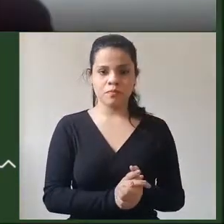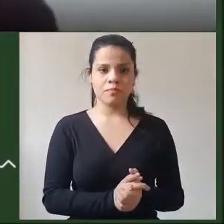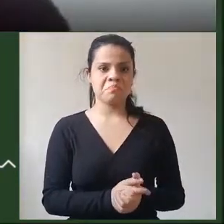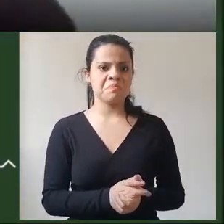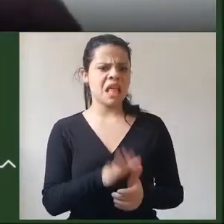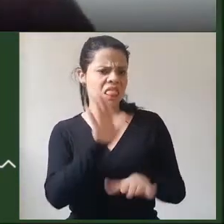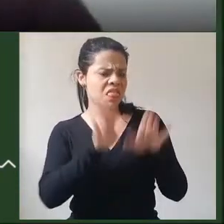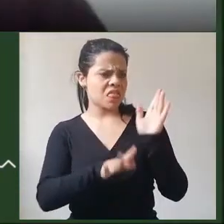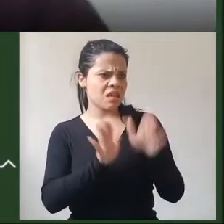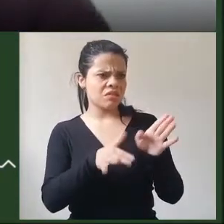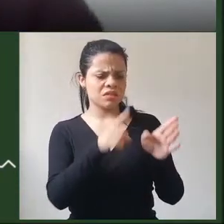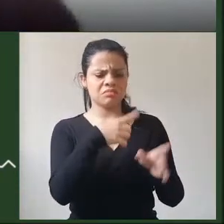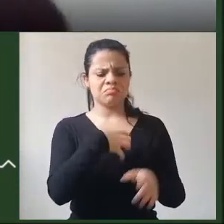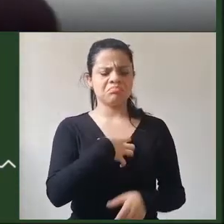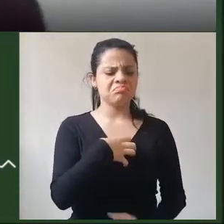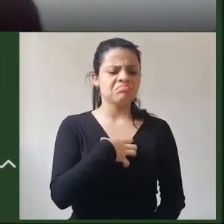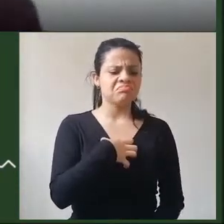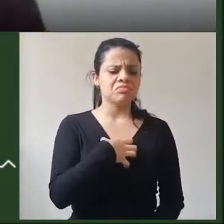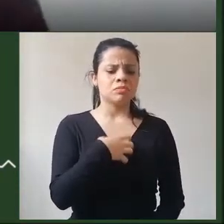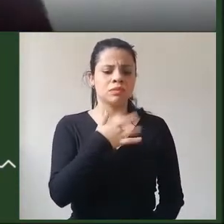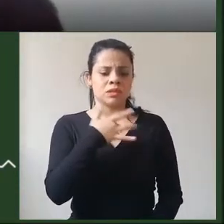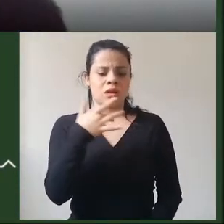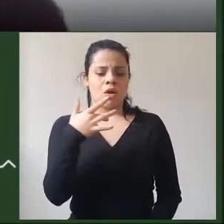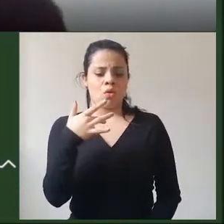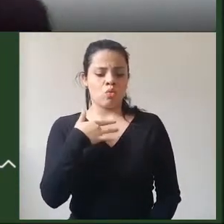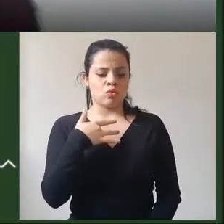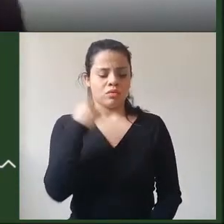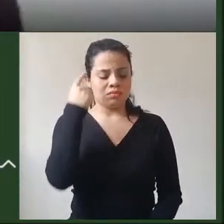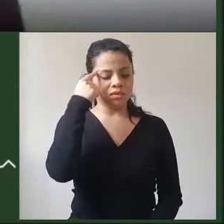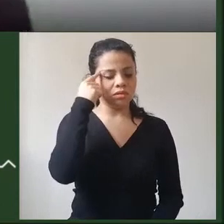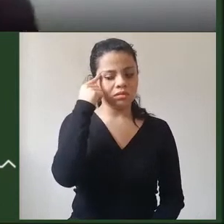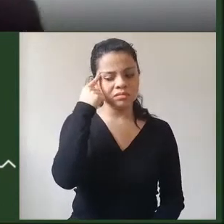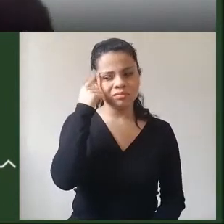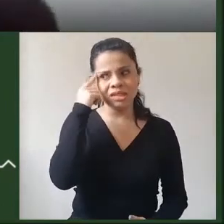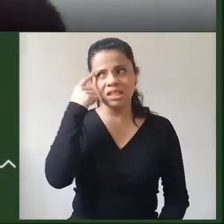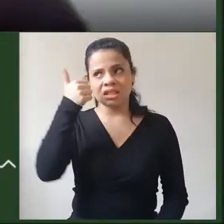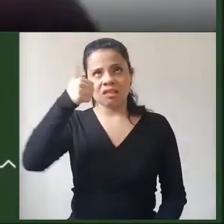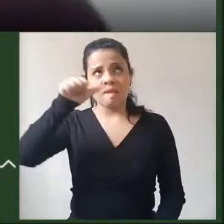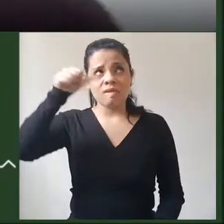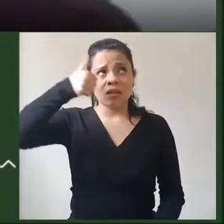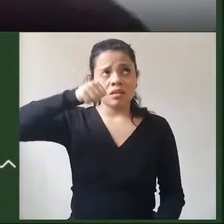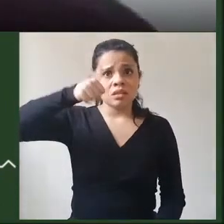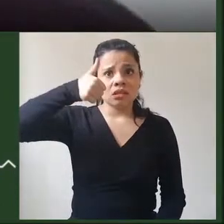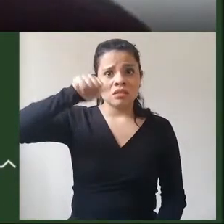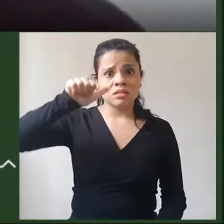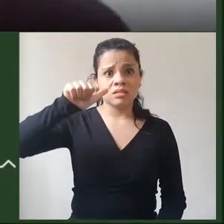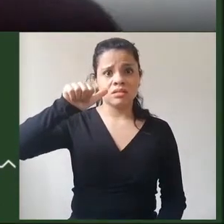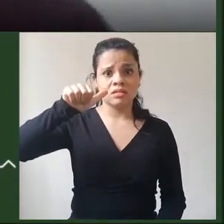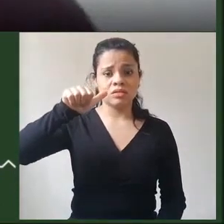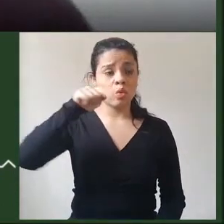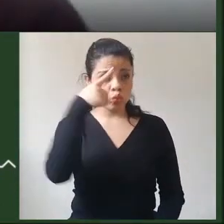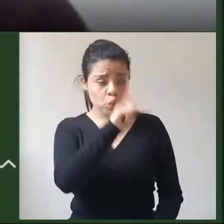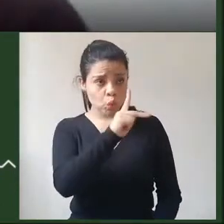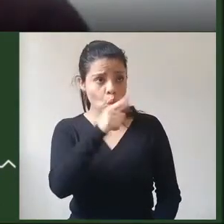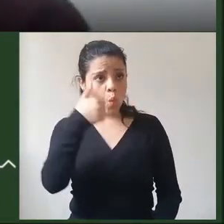sim. E em algum momento o senhor sentiu a sua saúde mental